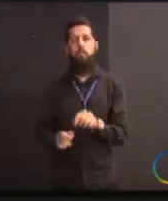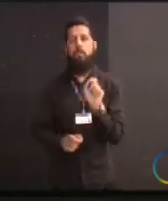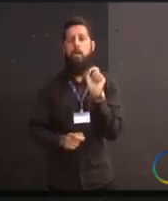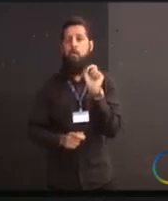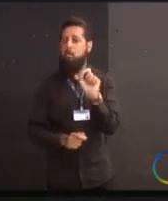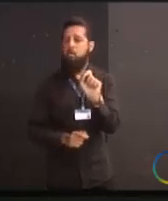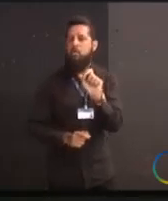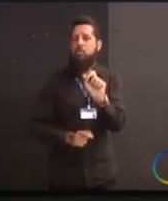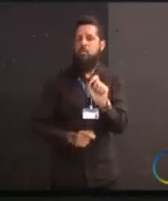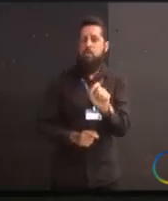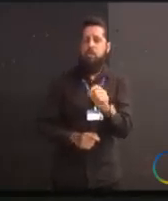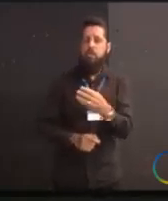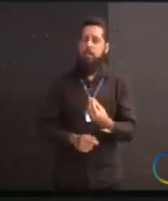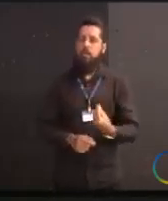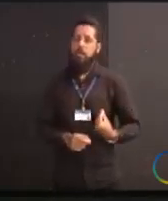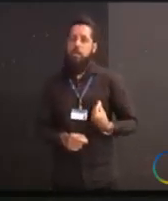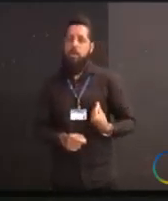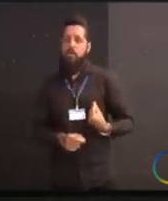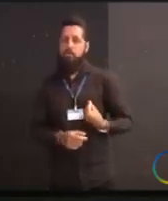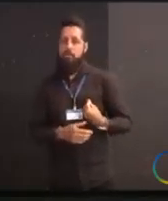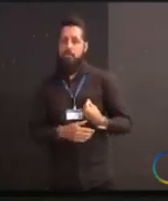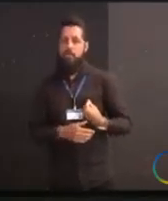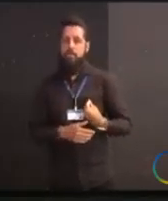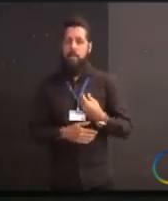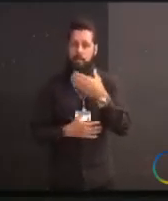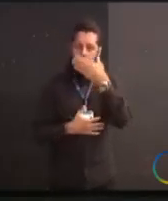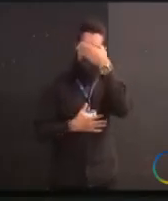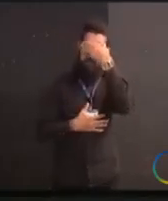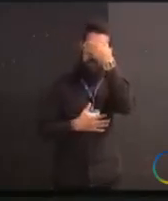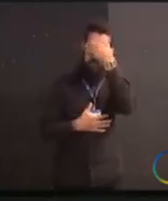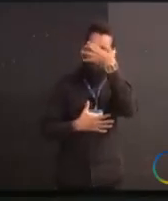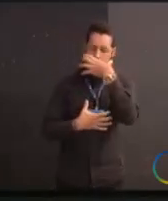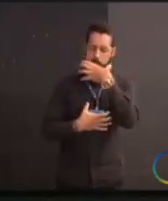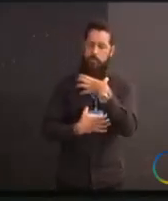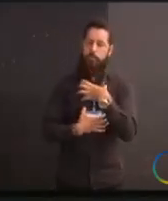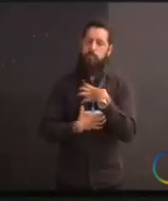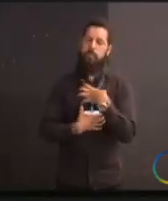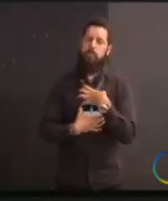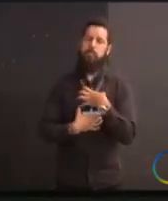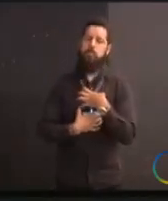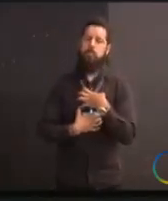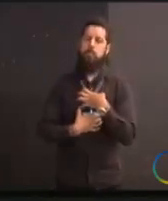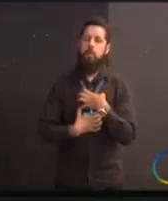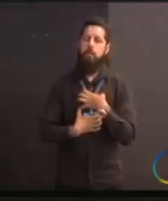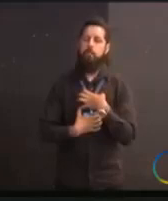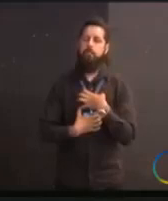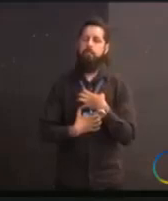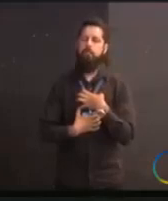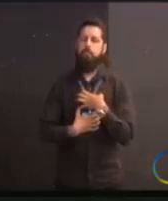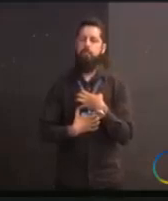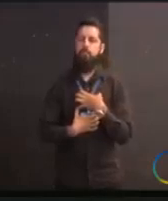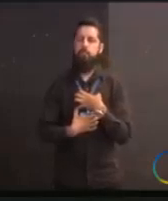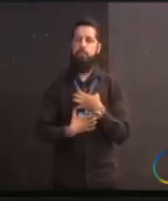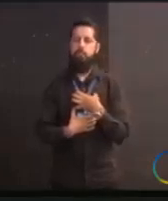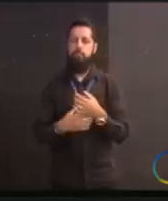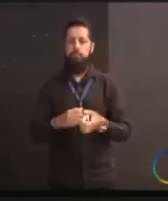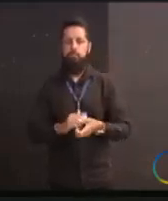que nos acalmava, que nos tranquilizava. Eu vou aqui sem nenhuma intenção